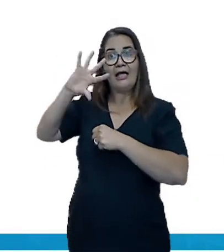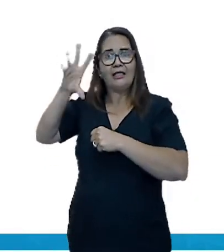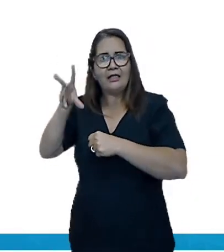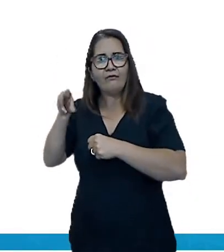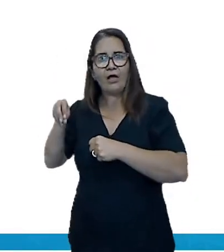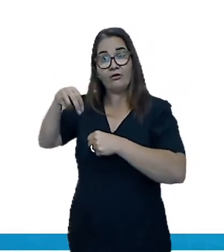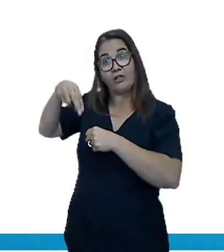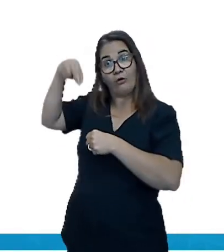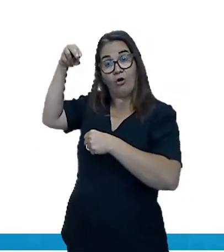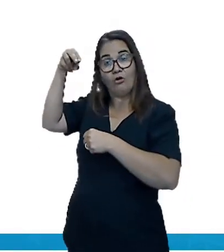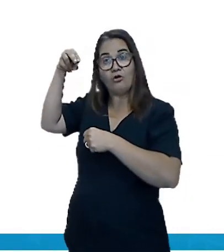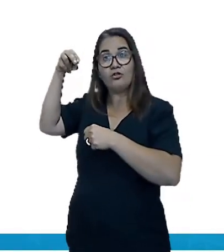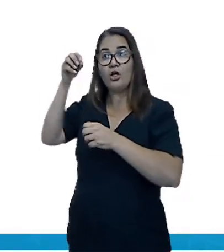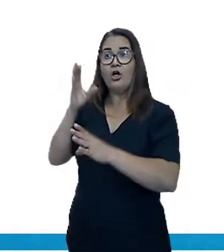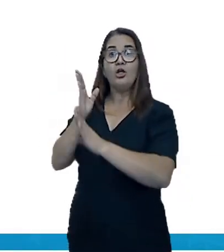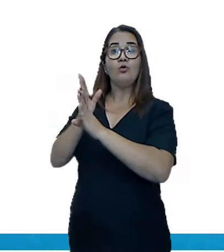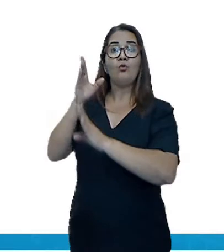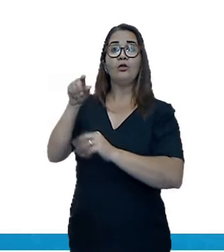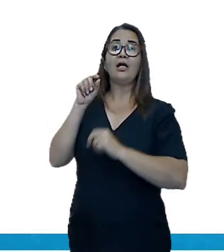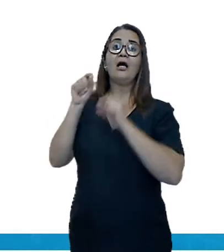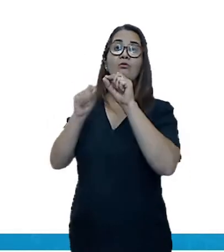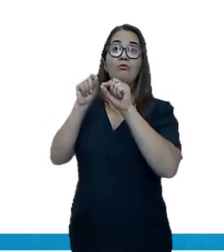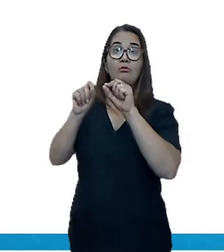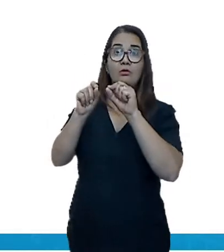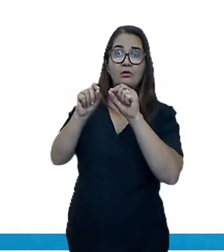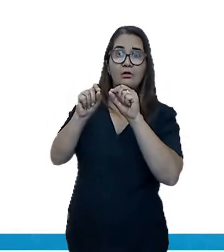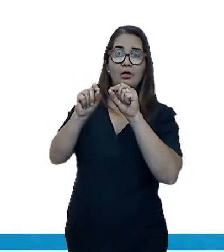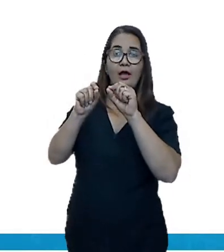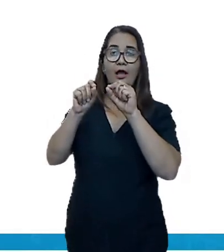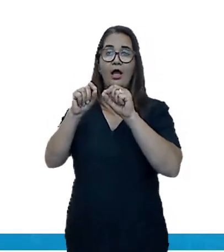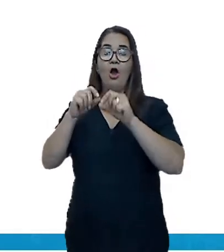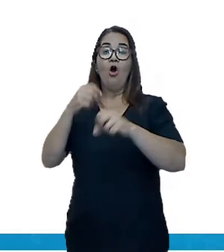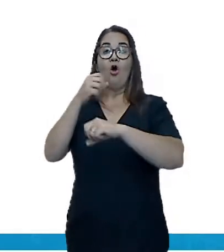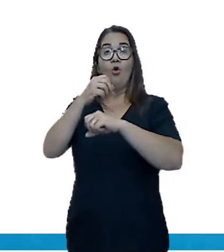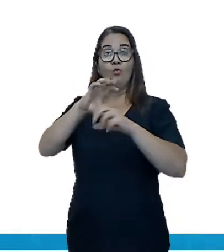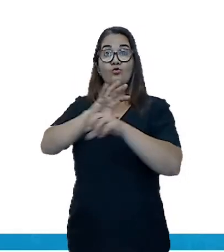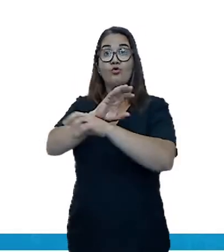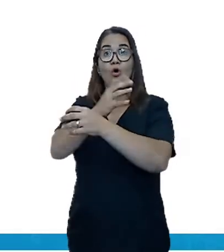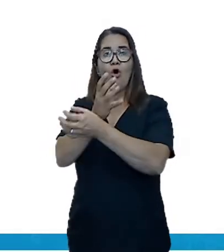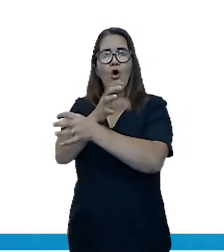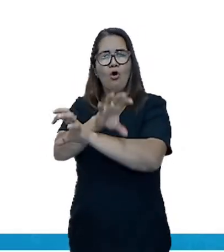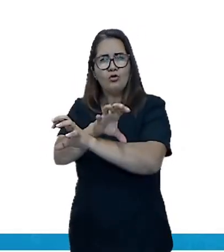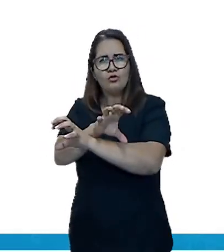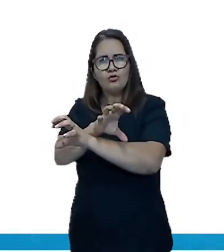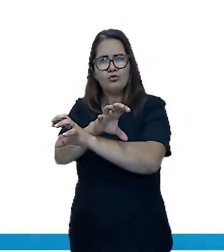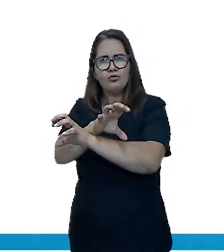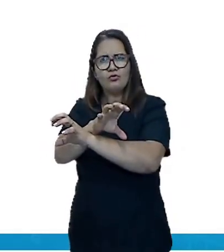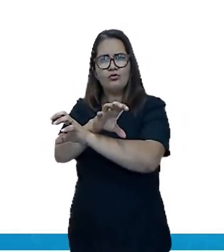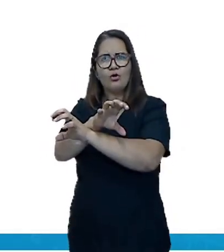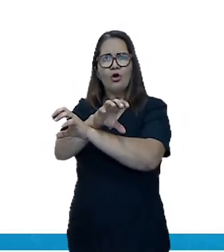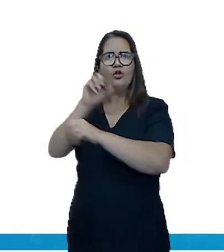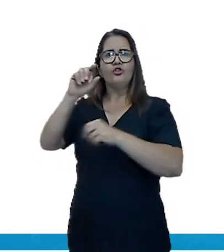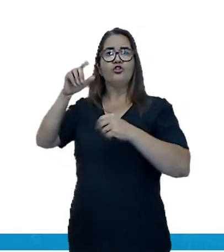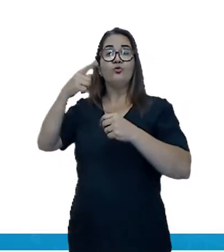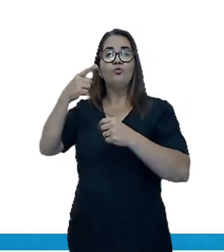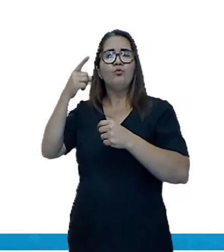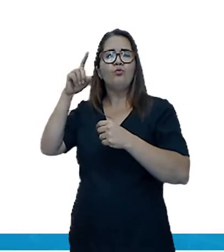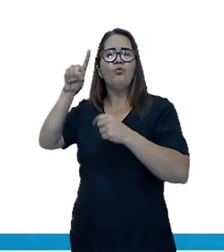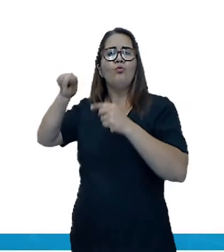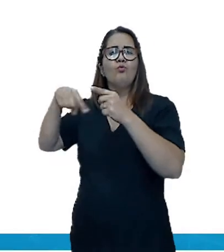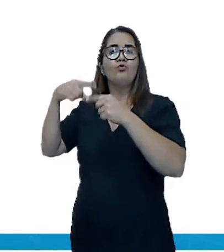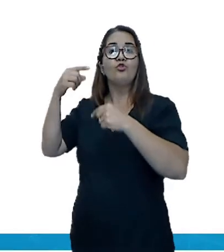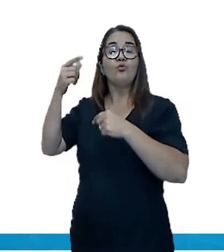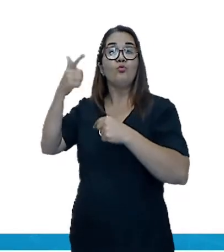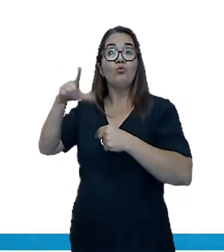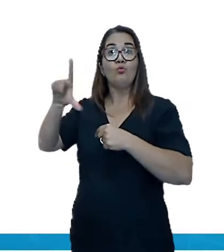um australopiteco de 3,2 milhões de anos. Depois de se comprovar que se tratava de